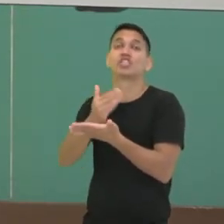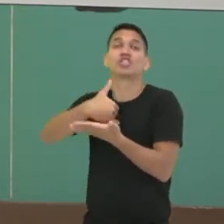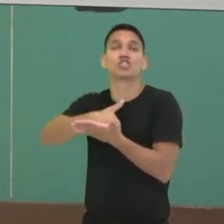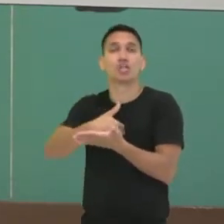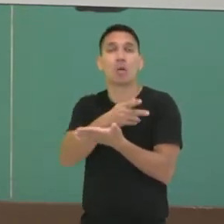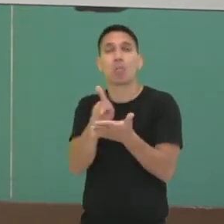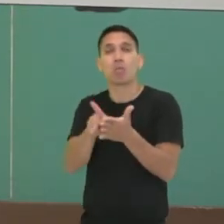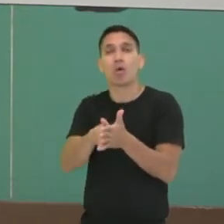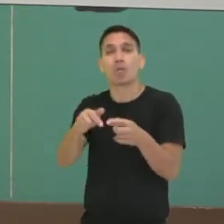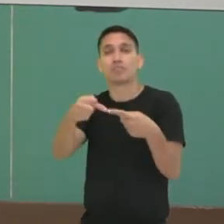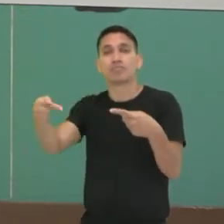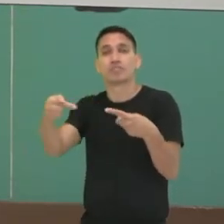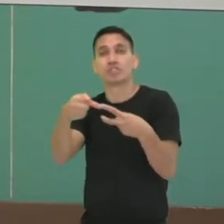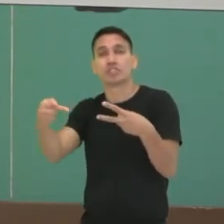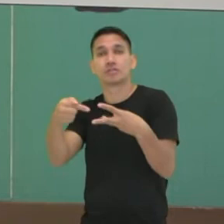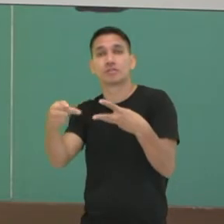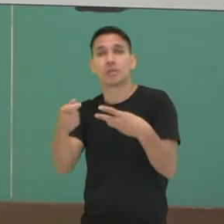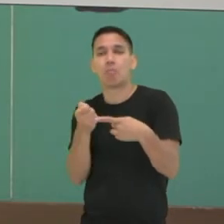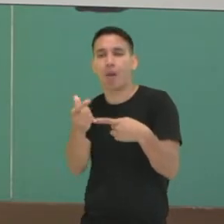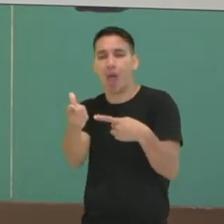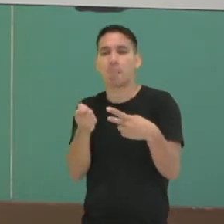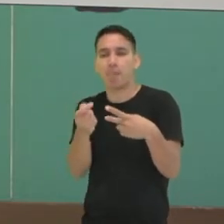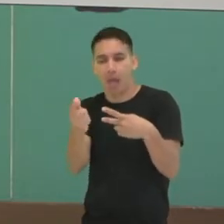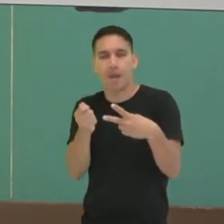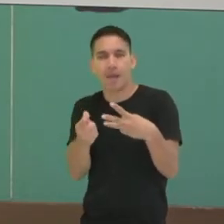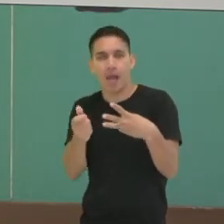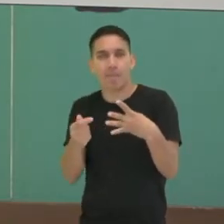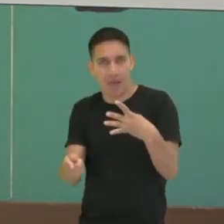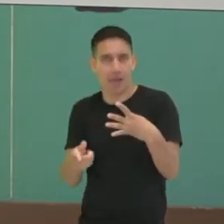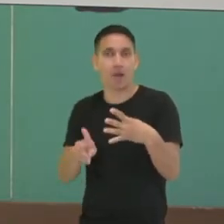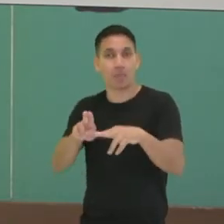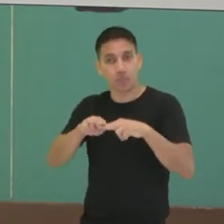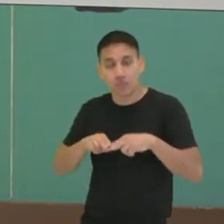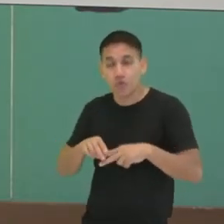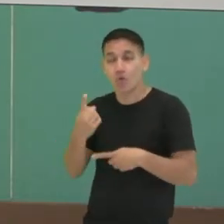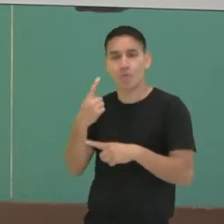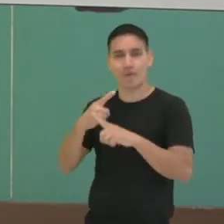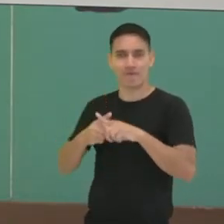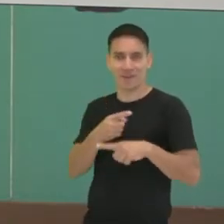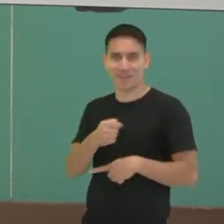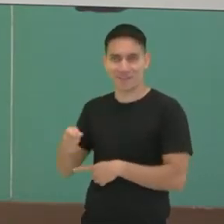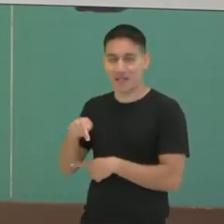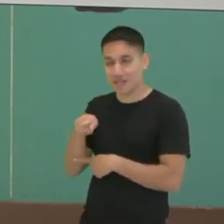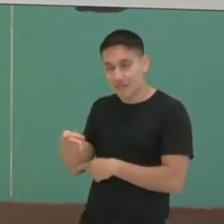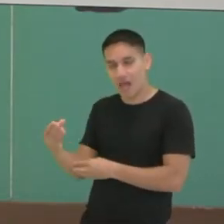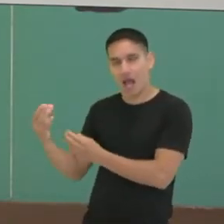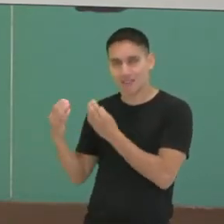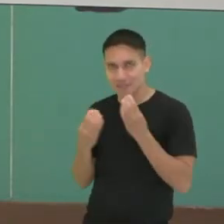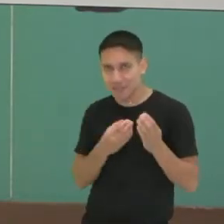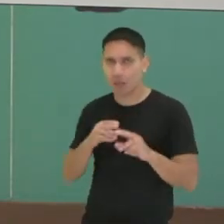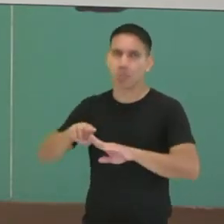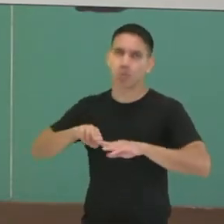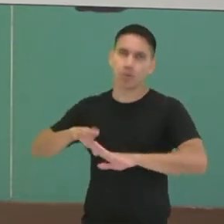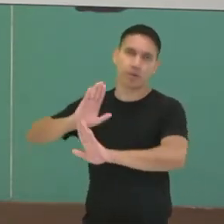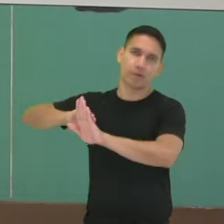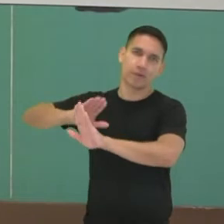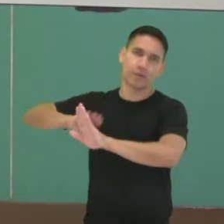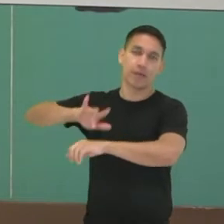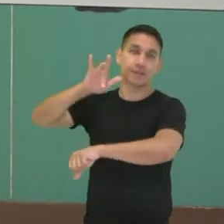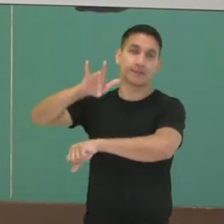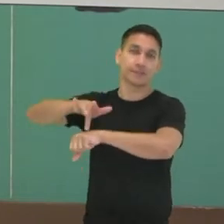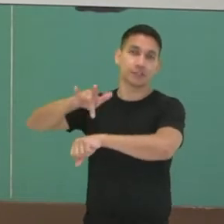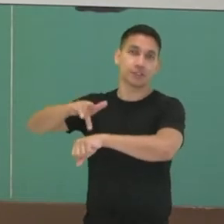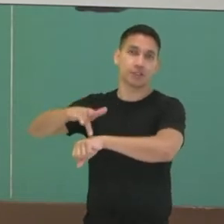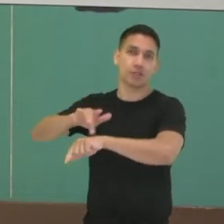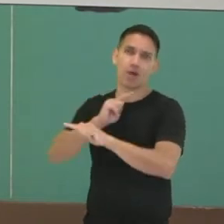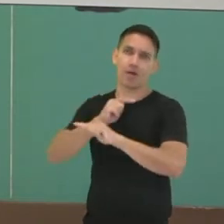ele paga uma vez por semana essa semanada para Magali. Então, aqui a gente também já tem uma pitada de ironia, de humor, né? Para